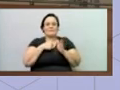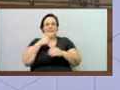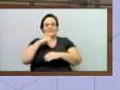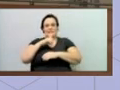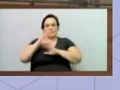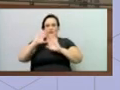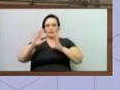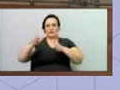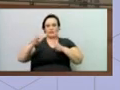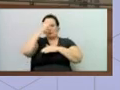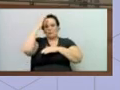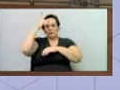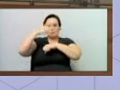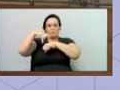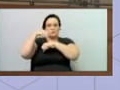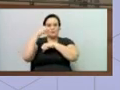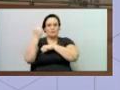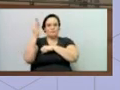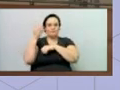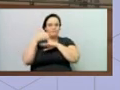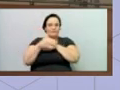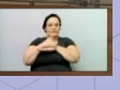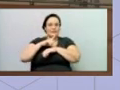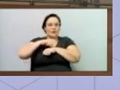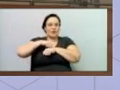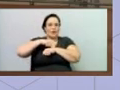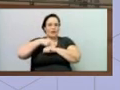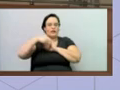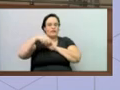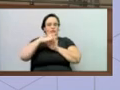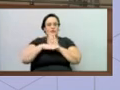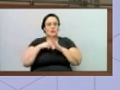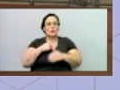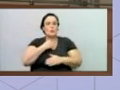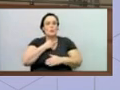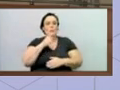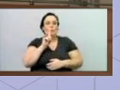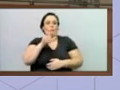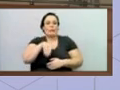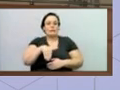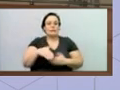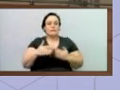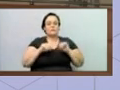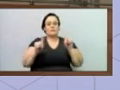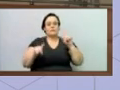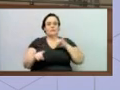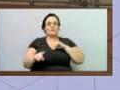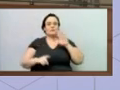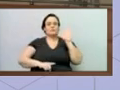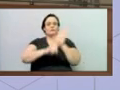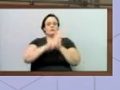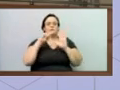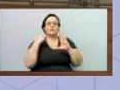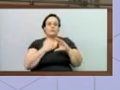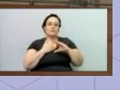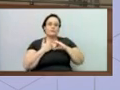do país para entrar então tem questão de horário deles agenda não posso atropelar Mas tem uma pergunta que a gente vai te interessar a